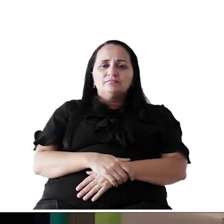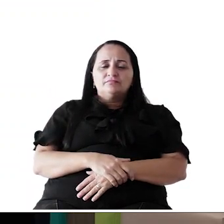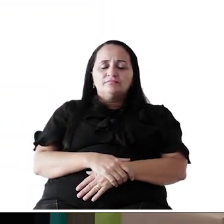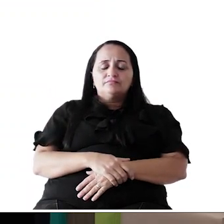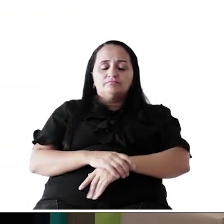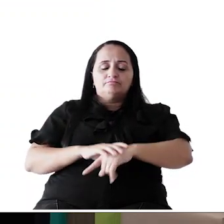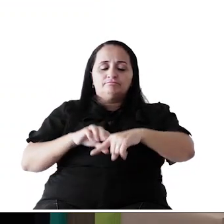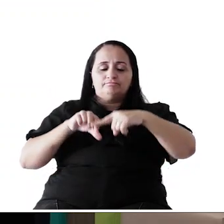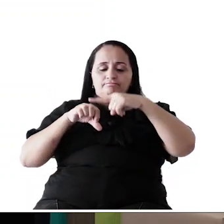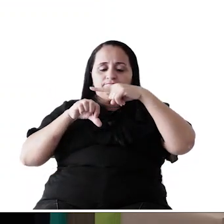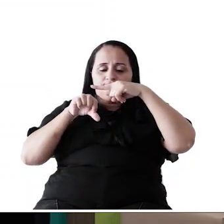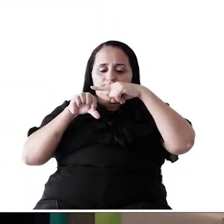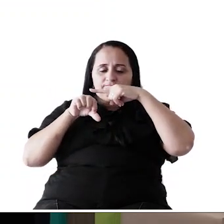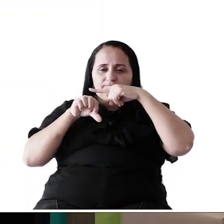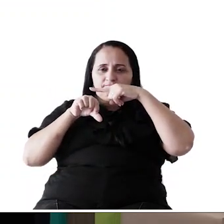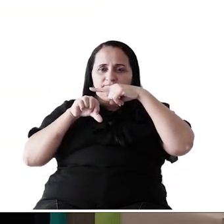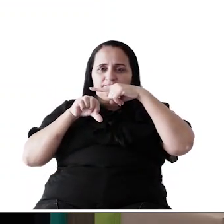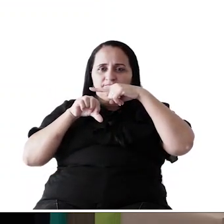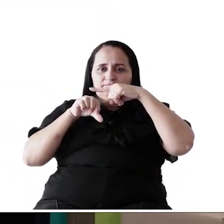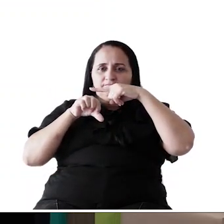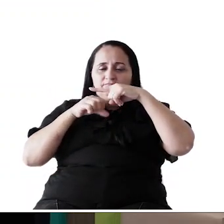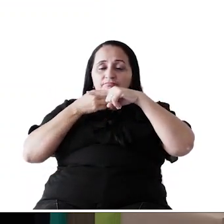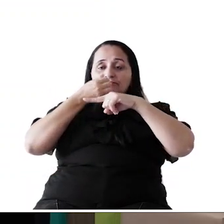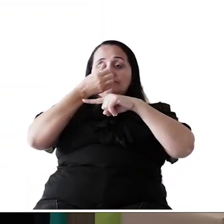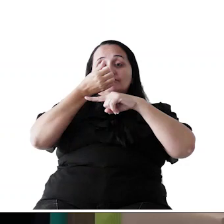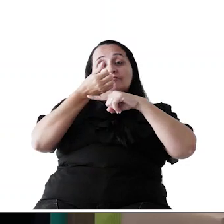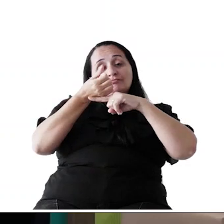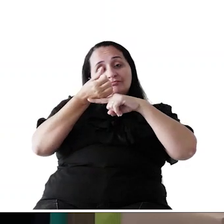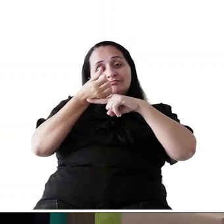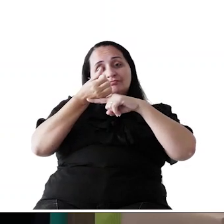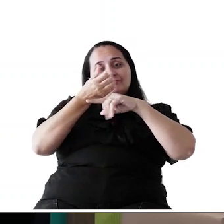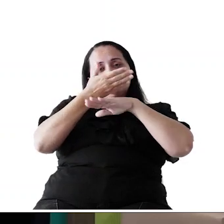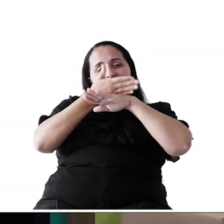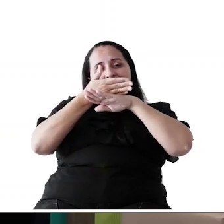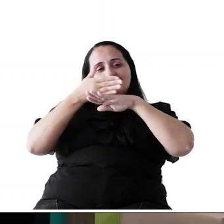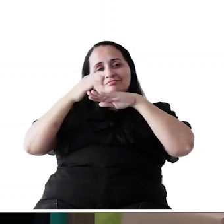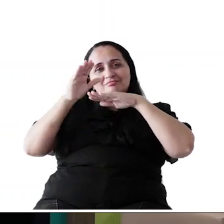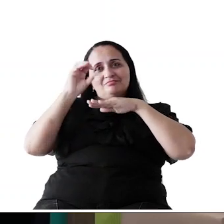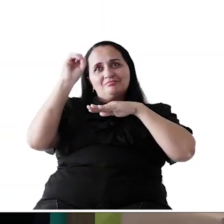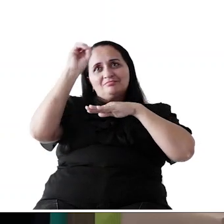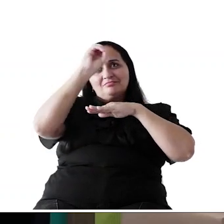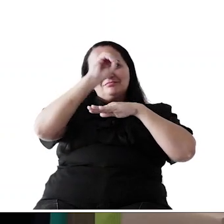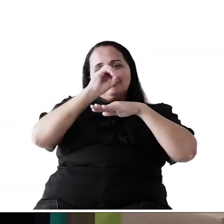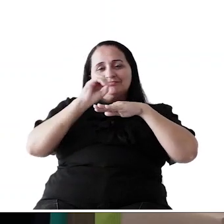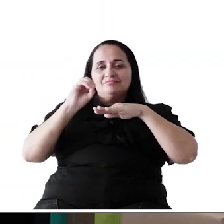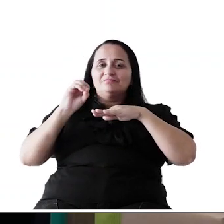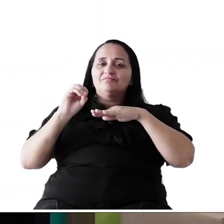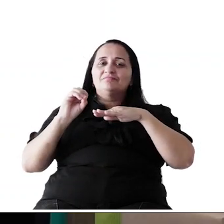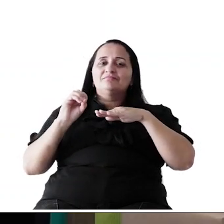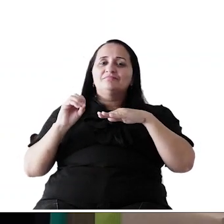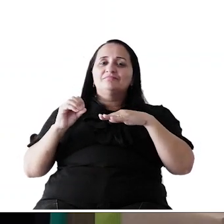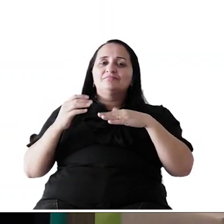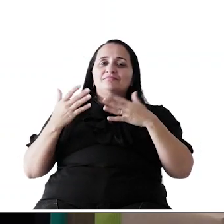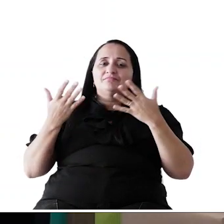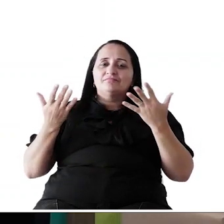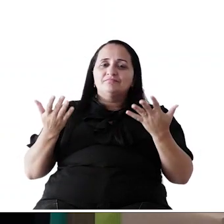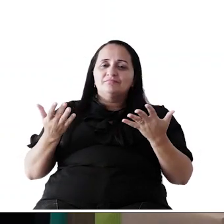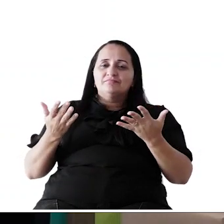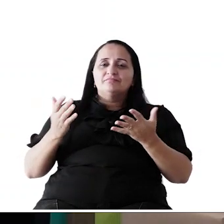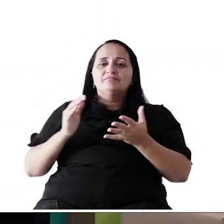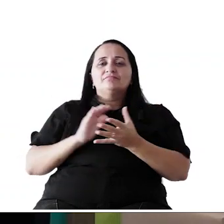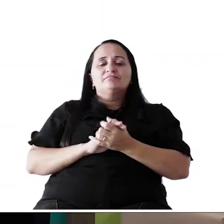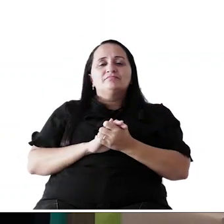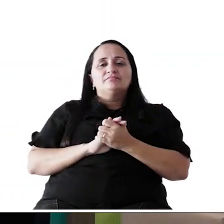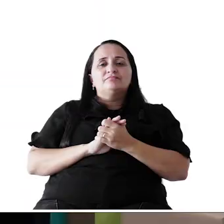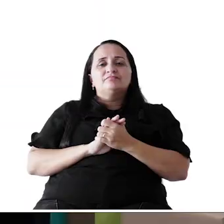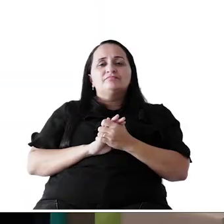são 9, e 6, que é a quantidade de partes das bolas brancas.